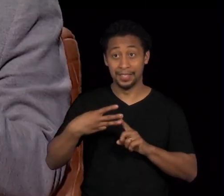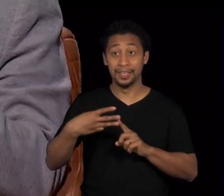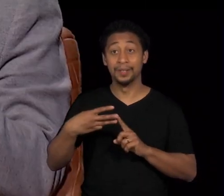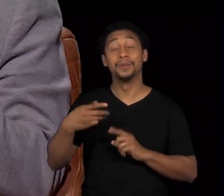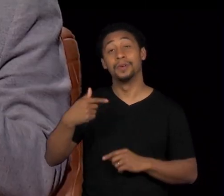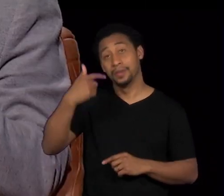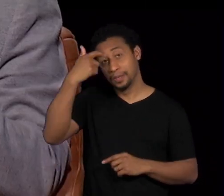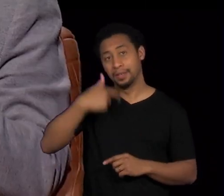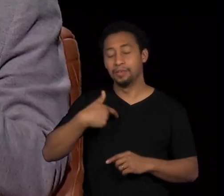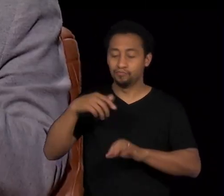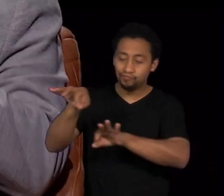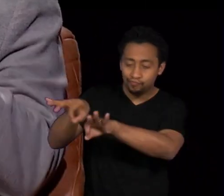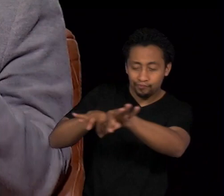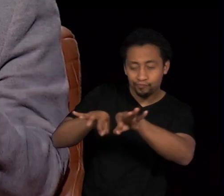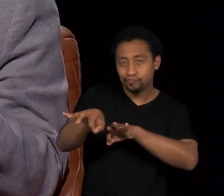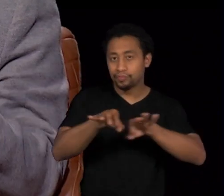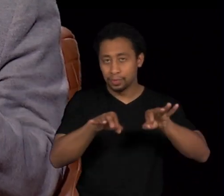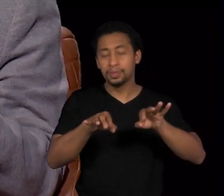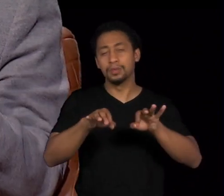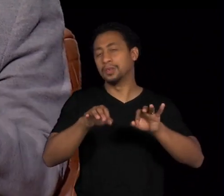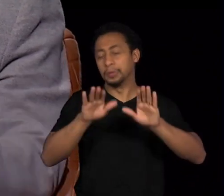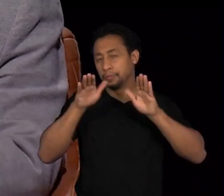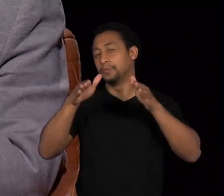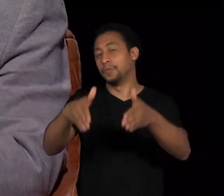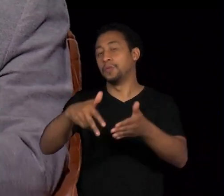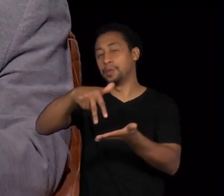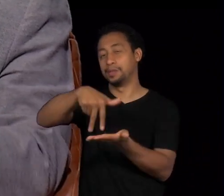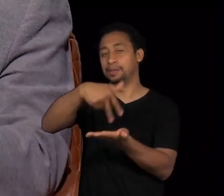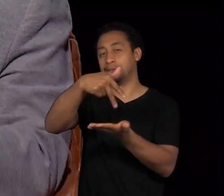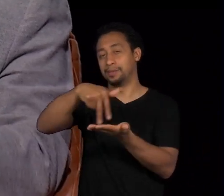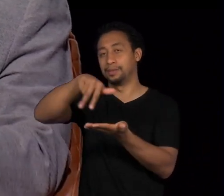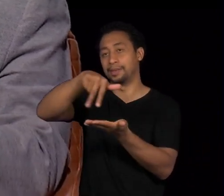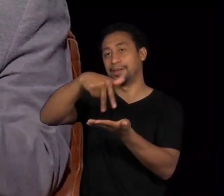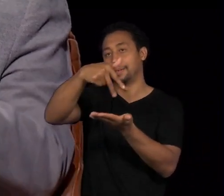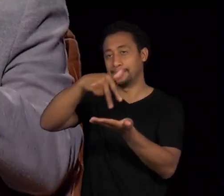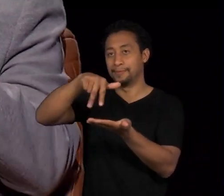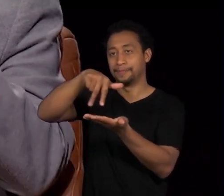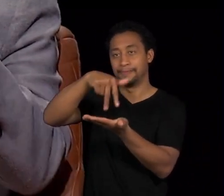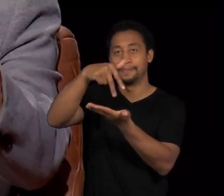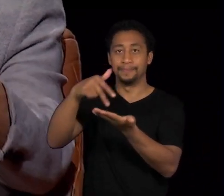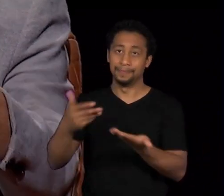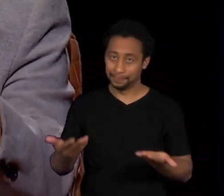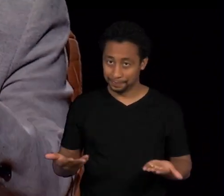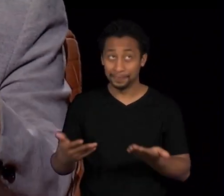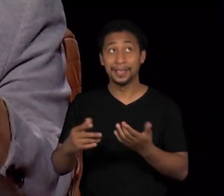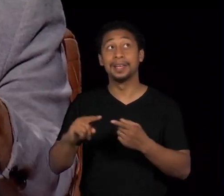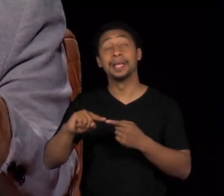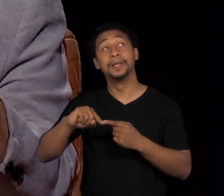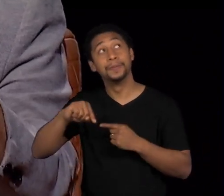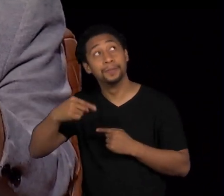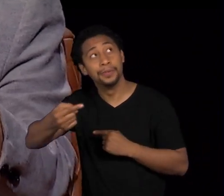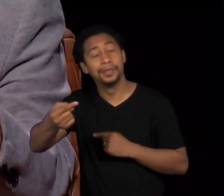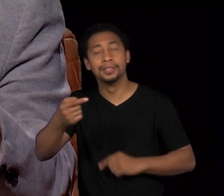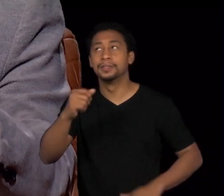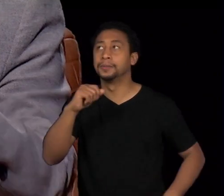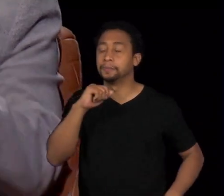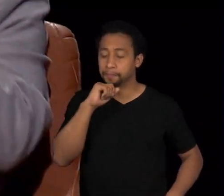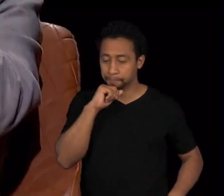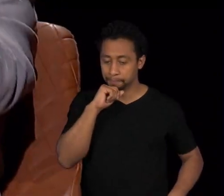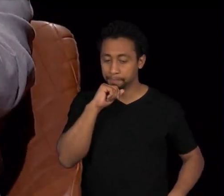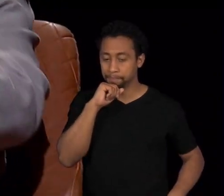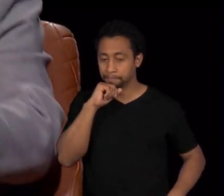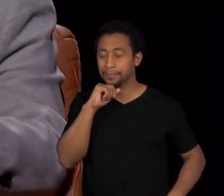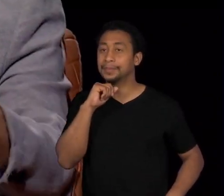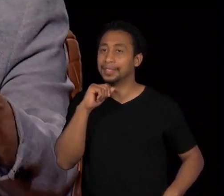dedicado a à dança e depois de gente ter eh